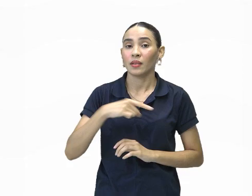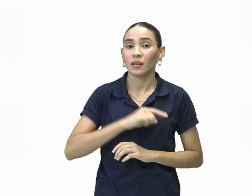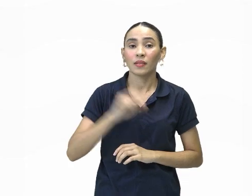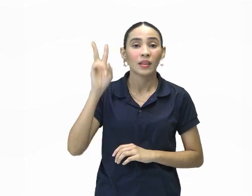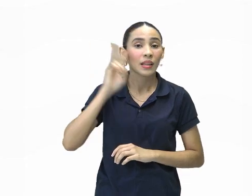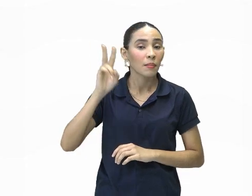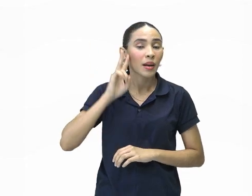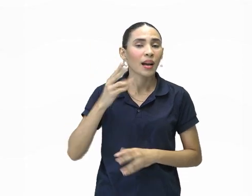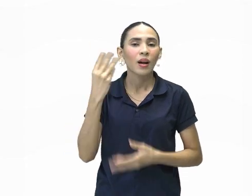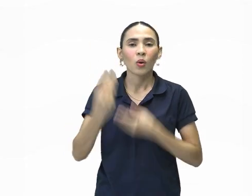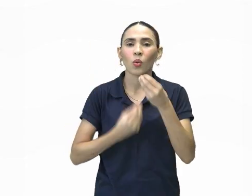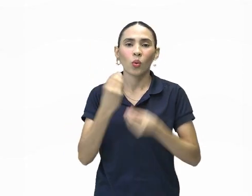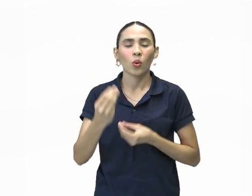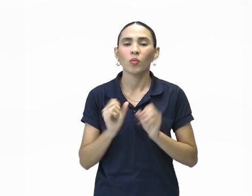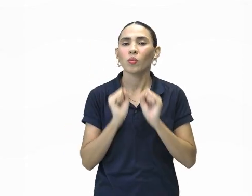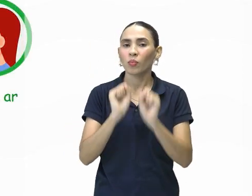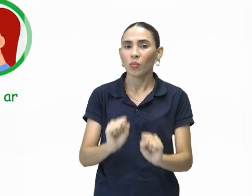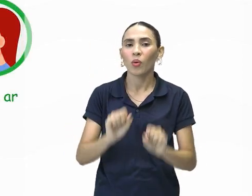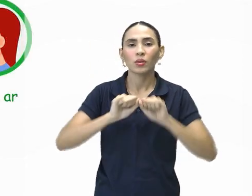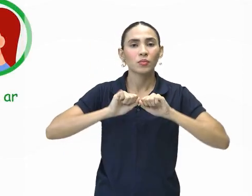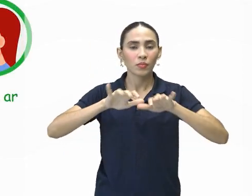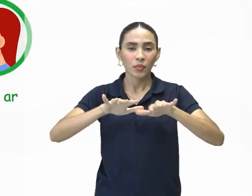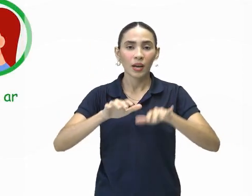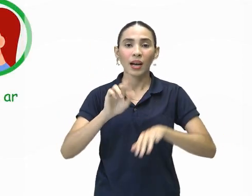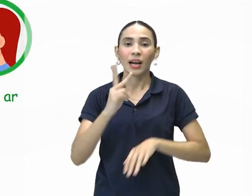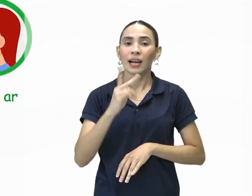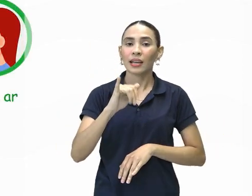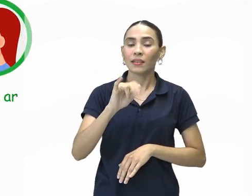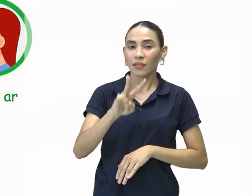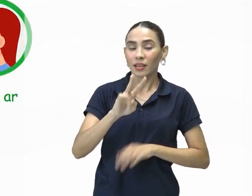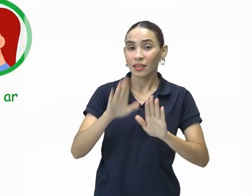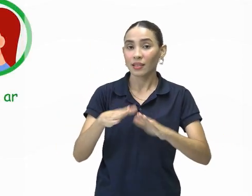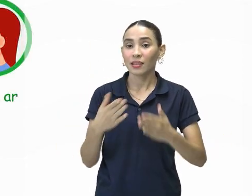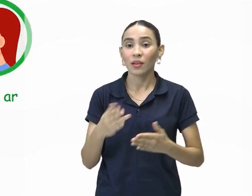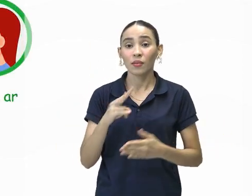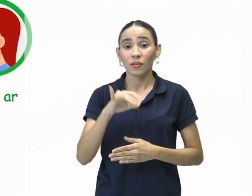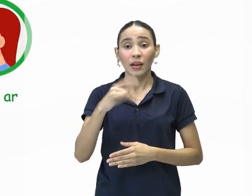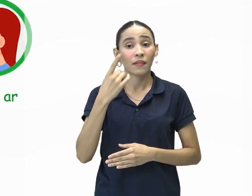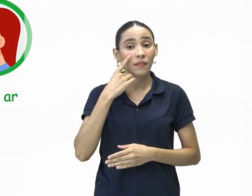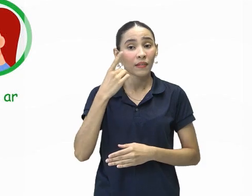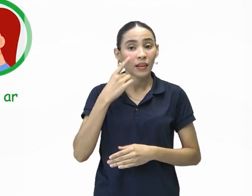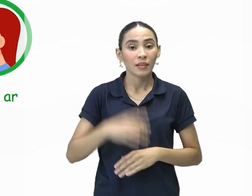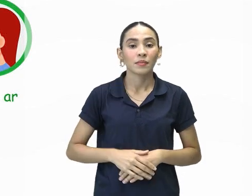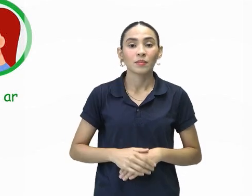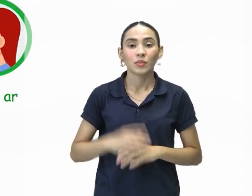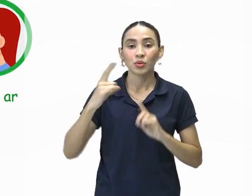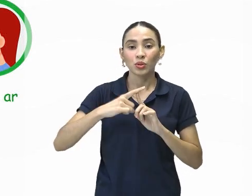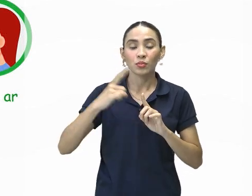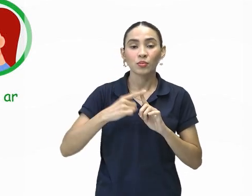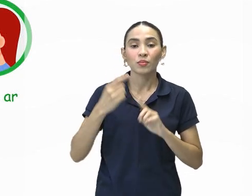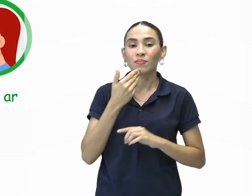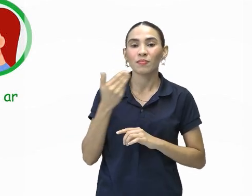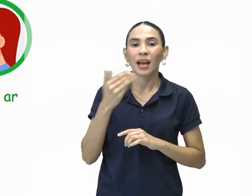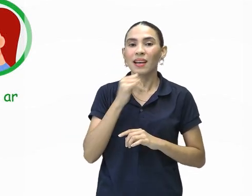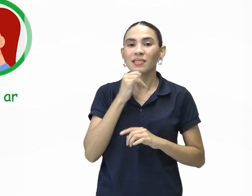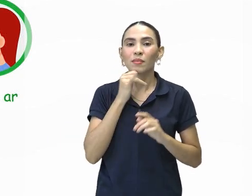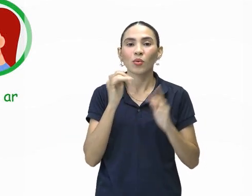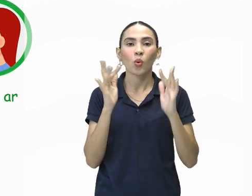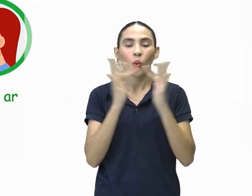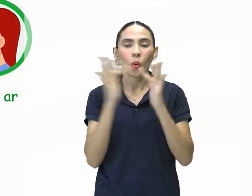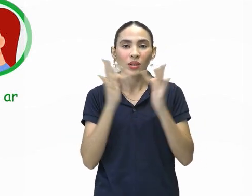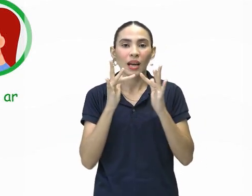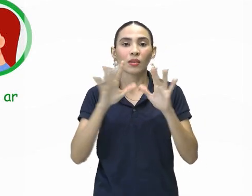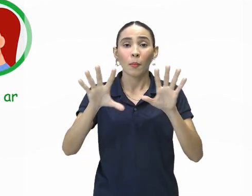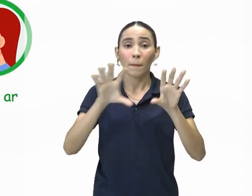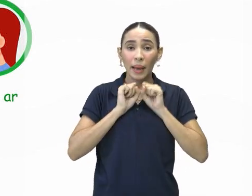relembrar como que pode ser a transmissão do HIV. Então, a gente vai ver que as formas que pegam, né? Assim